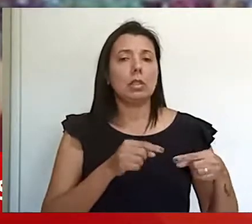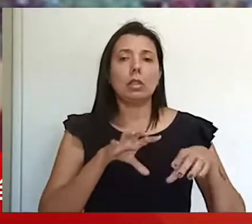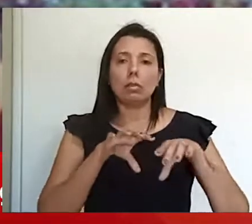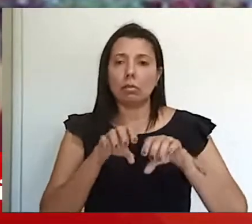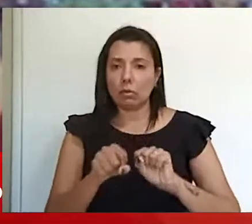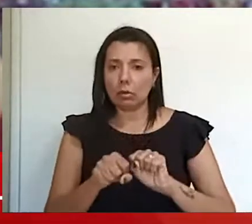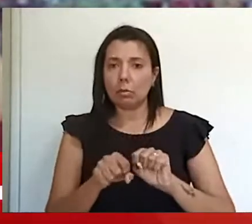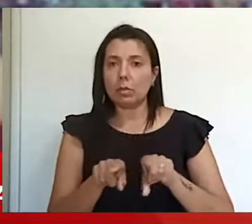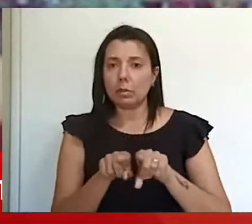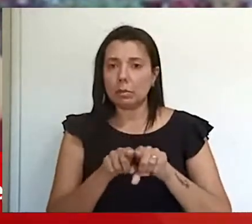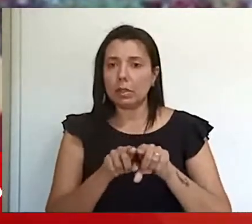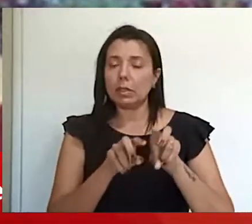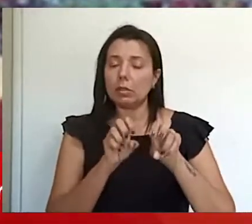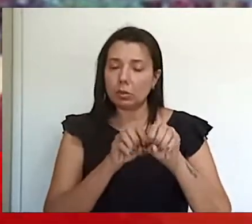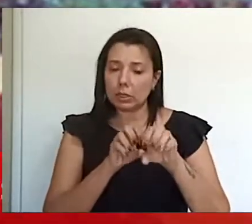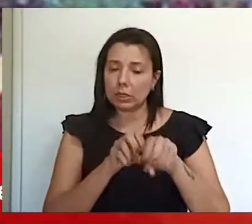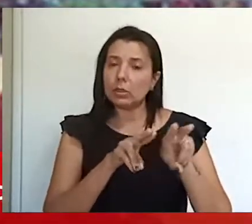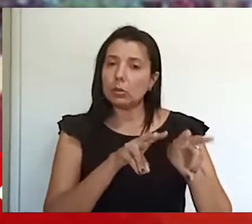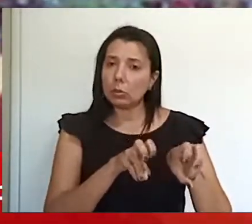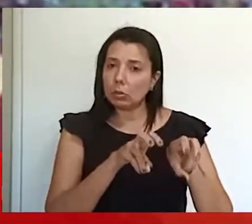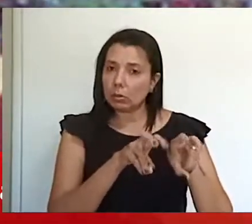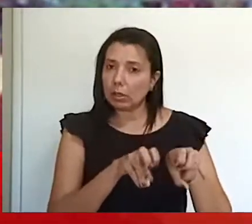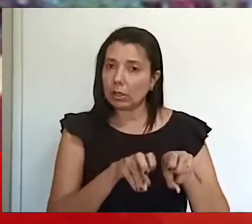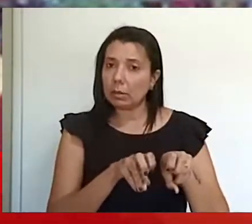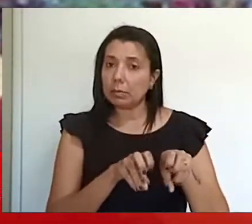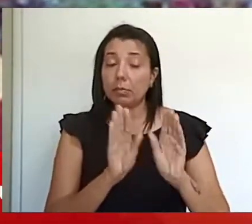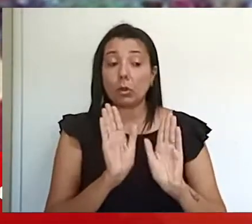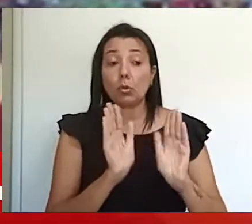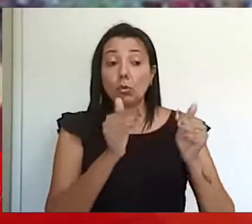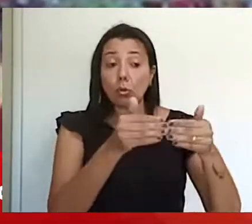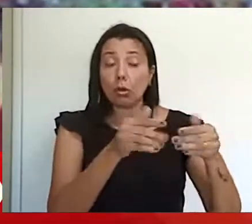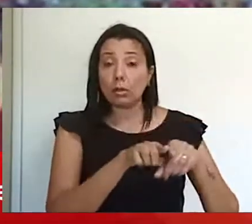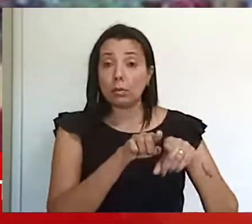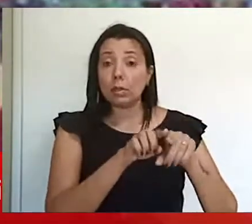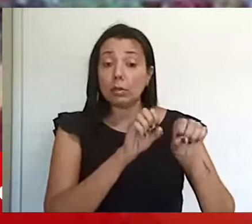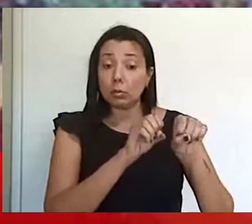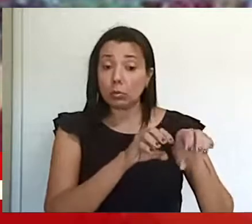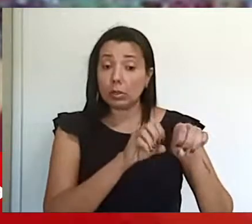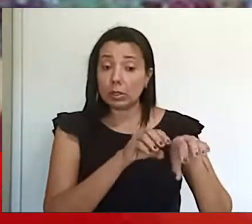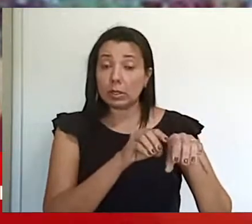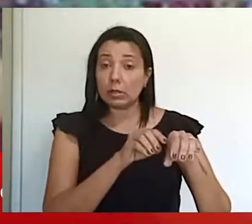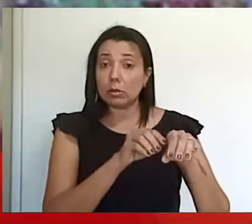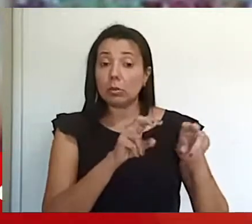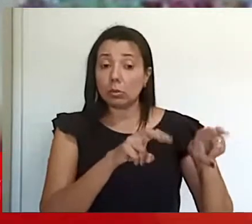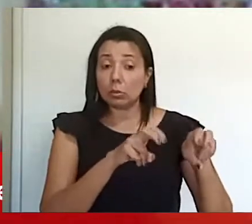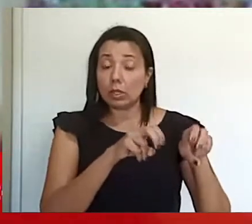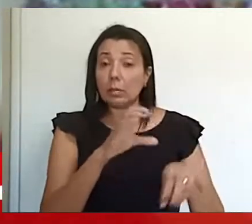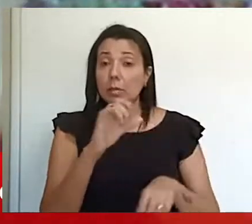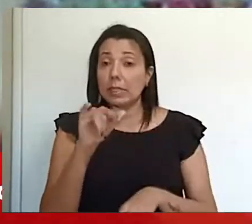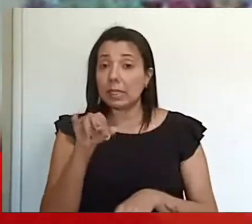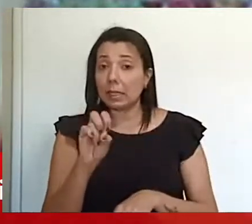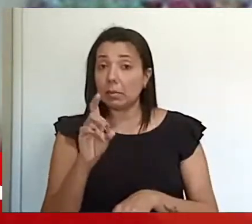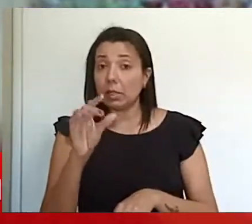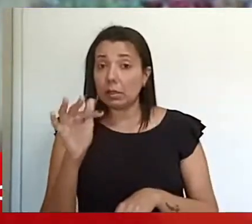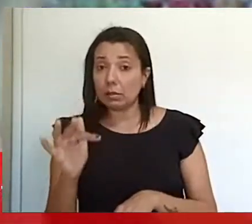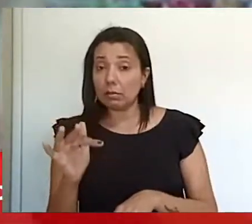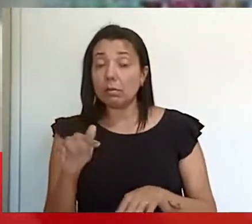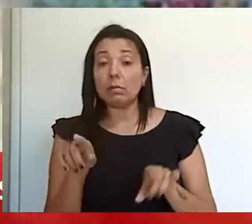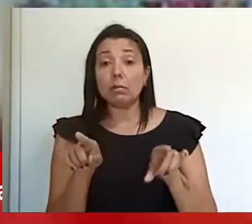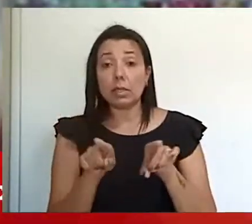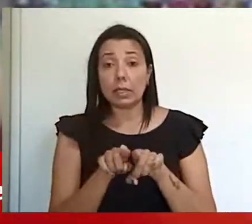que é o FONEC, através do Fórum de Educação do Campo do DF, que é o FECampo, né? E também